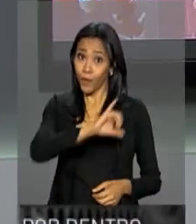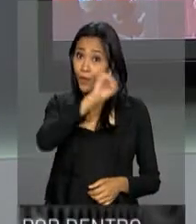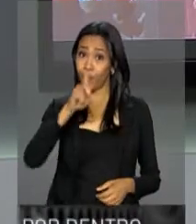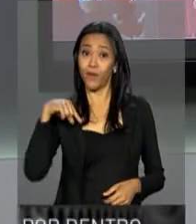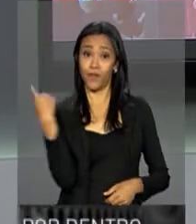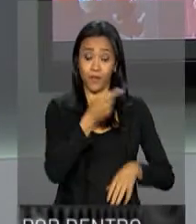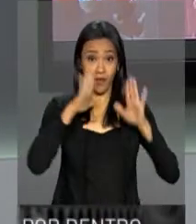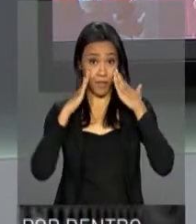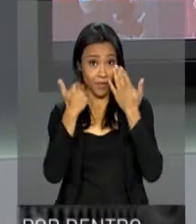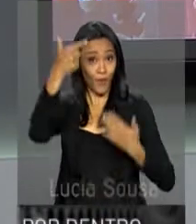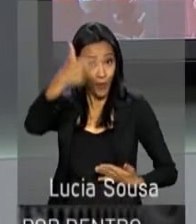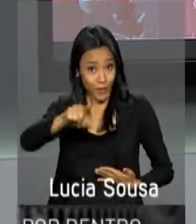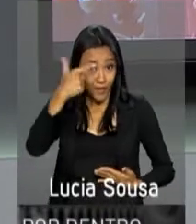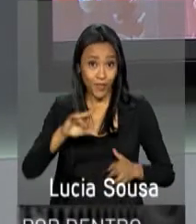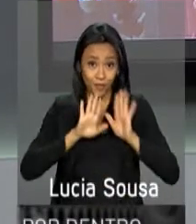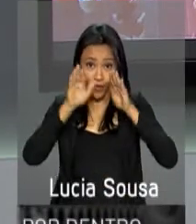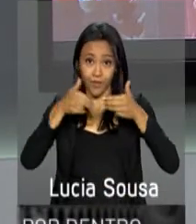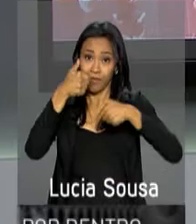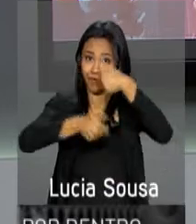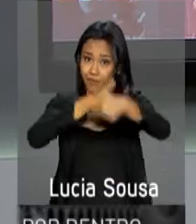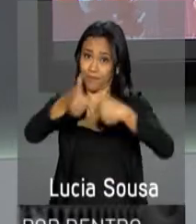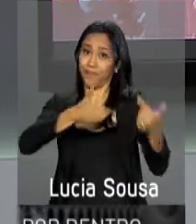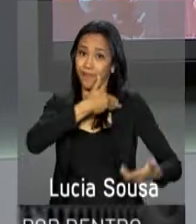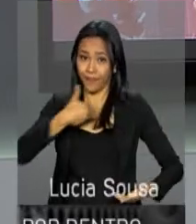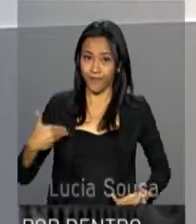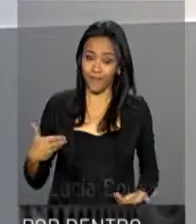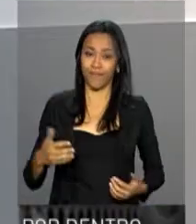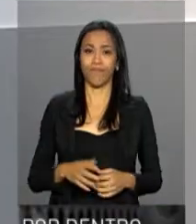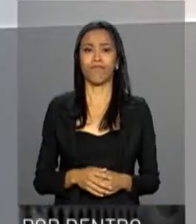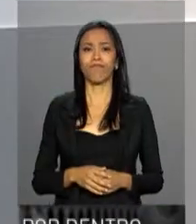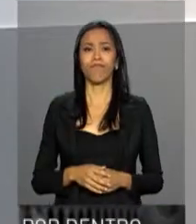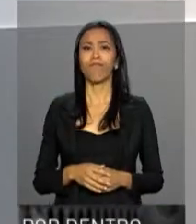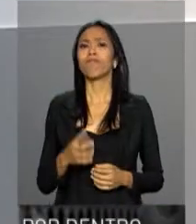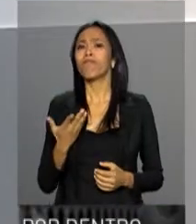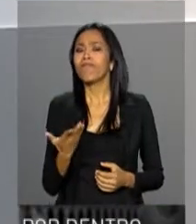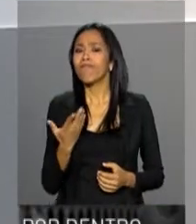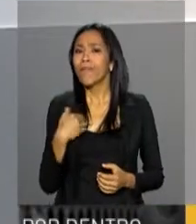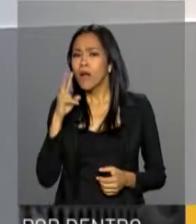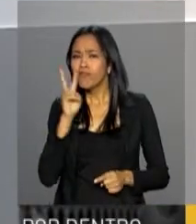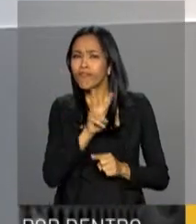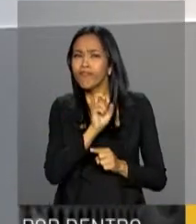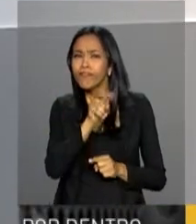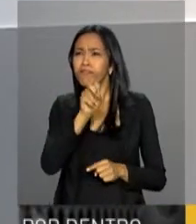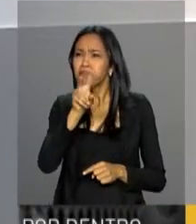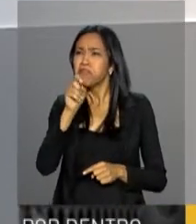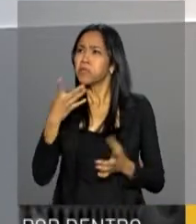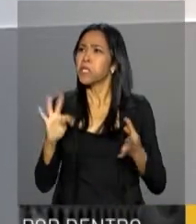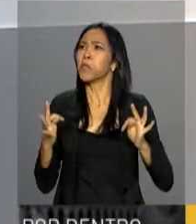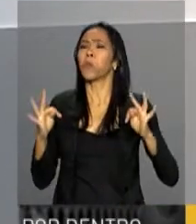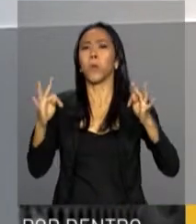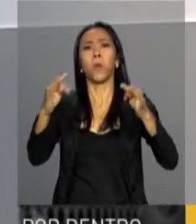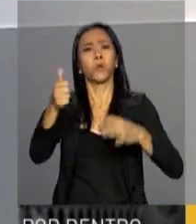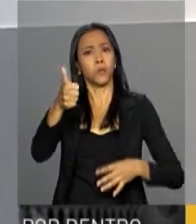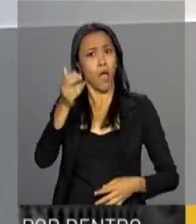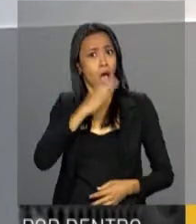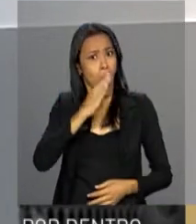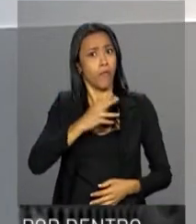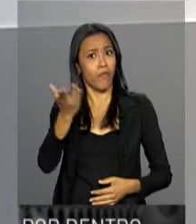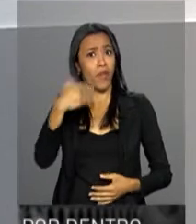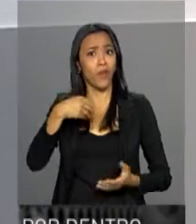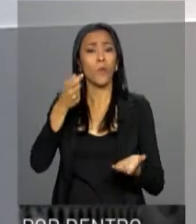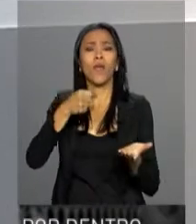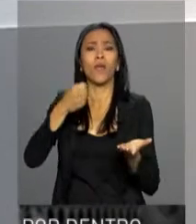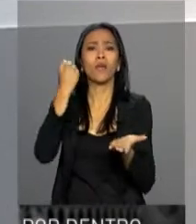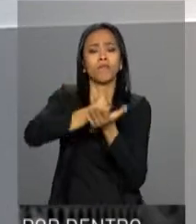Olá, estamos de volta com mais um programa Por Dentro do Governo. Acompanhando os avanços tecnológicos, vem aí em breve a carteira de